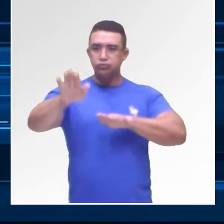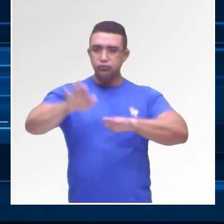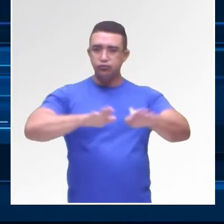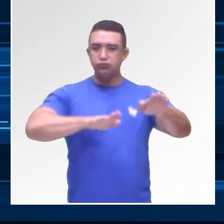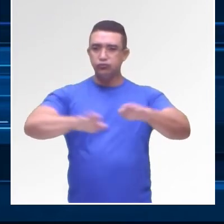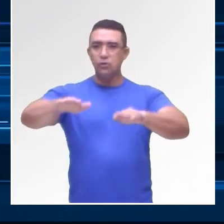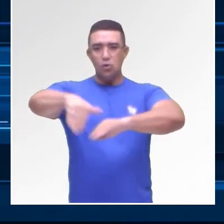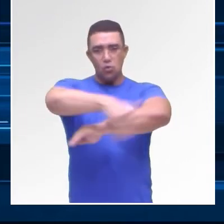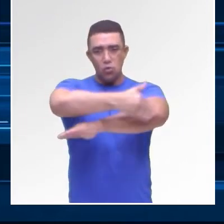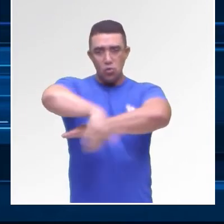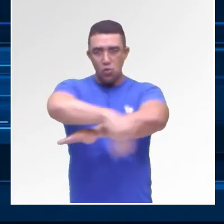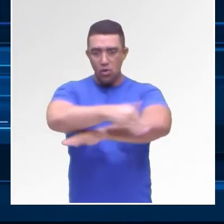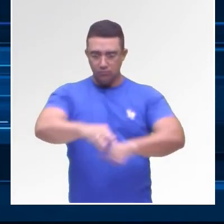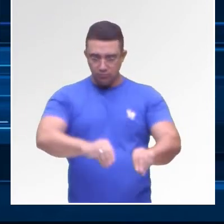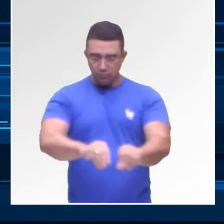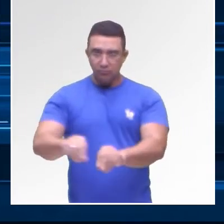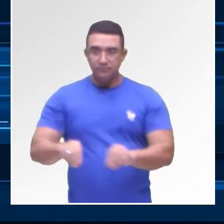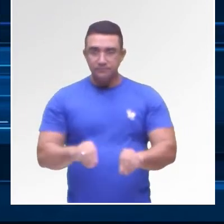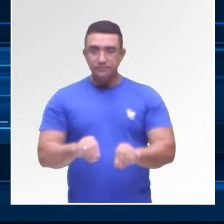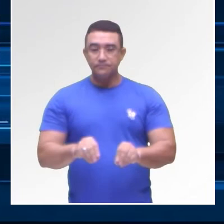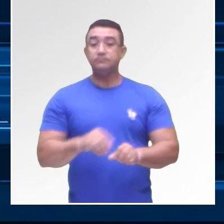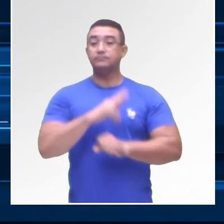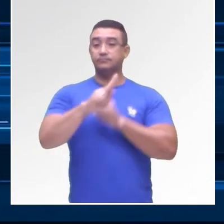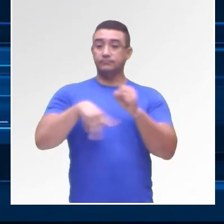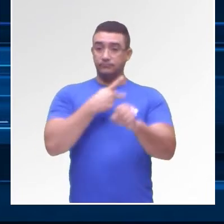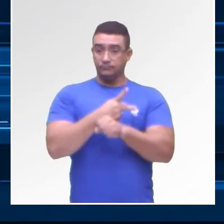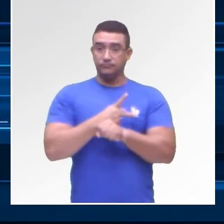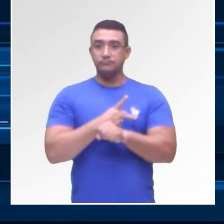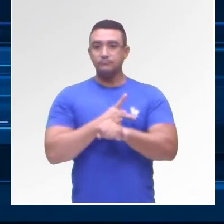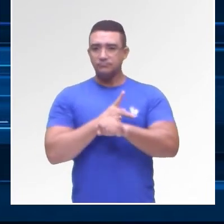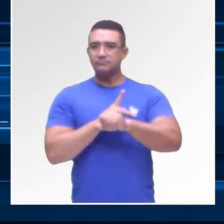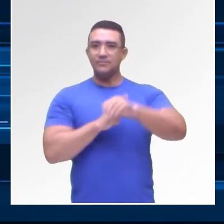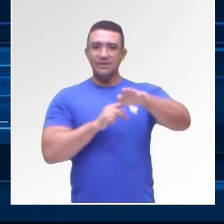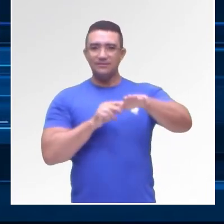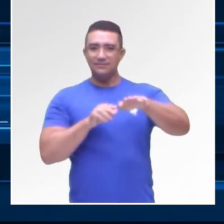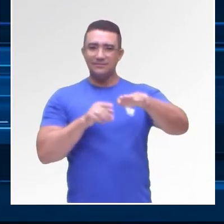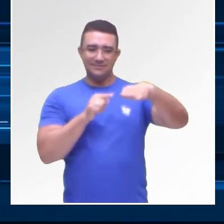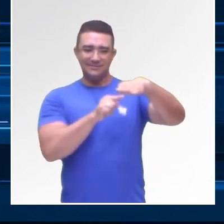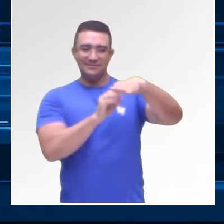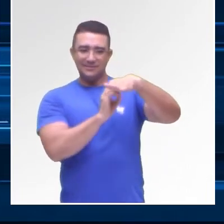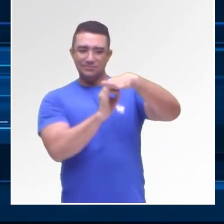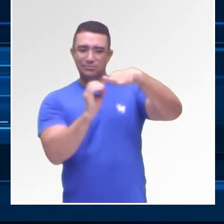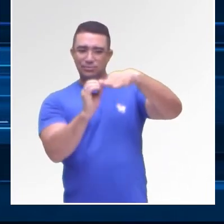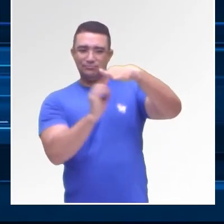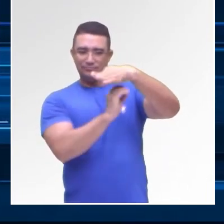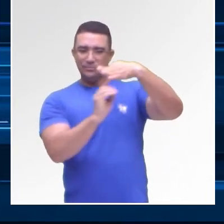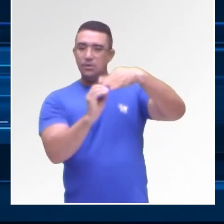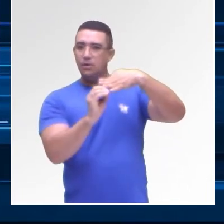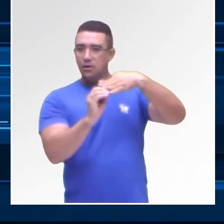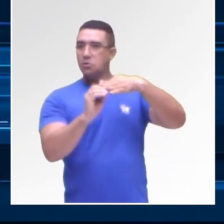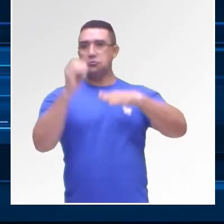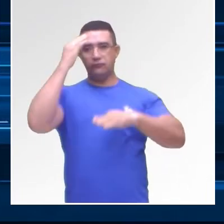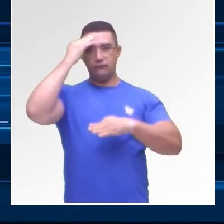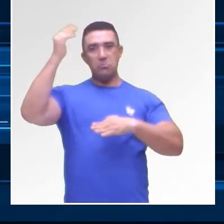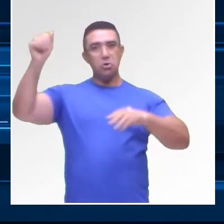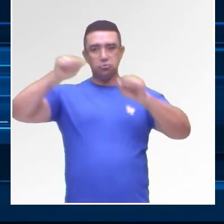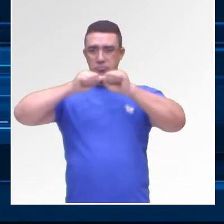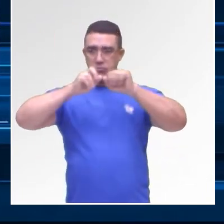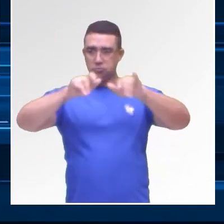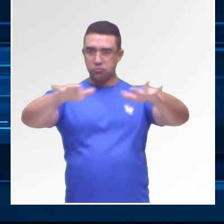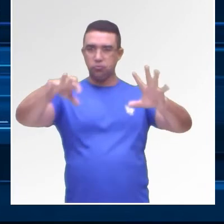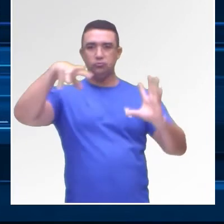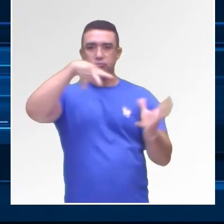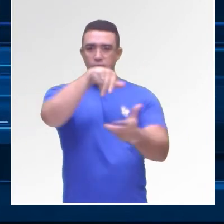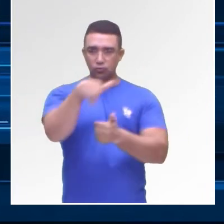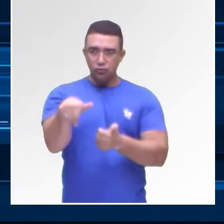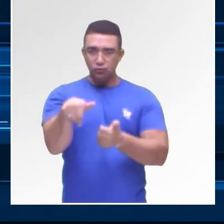Apenas décadas depois, os patins sobre rodas se tornou tão popular como nos dias de hoje.